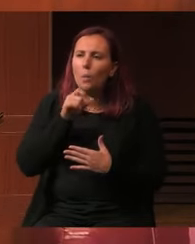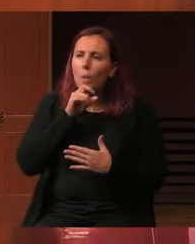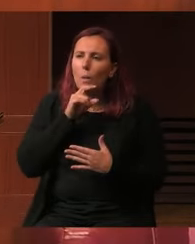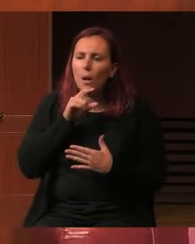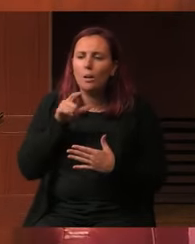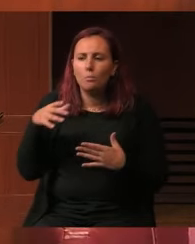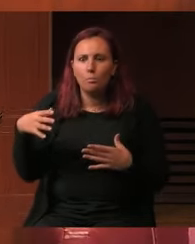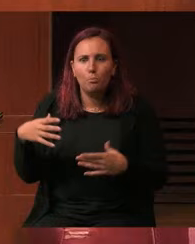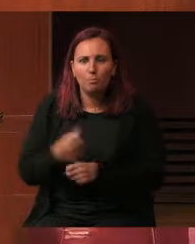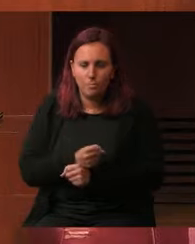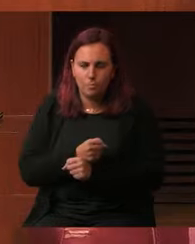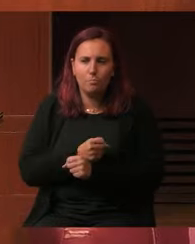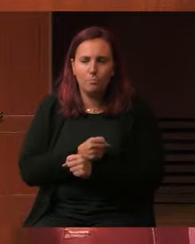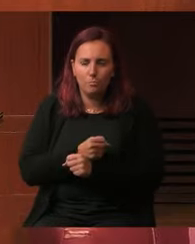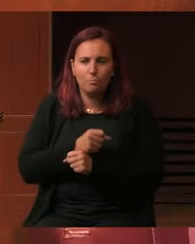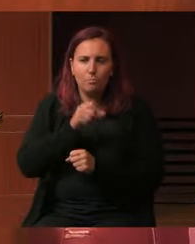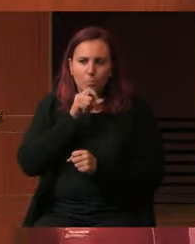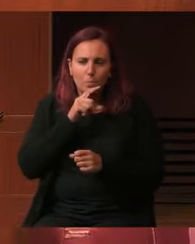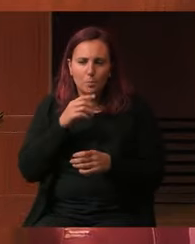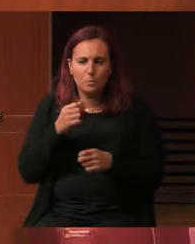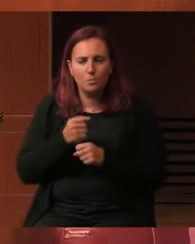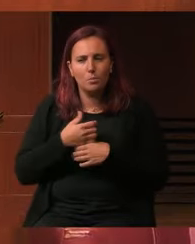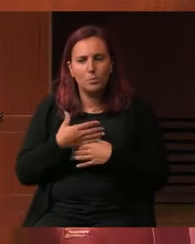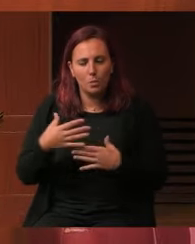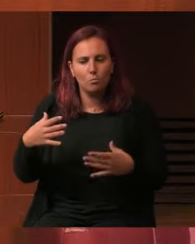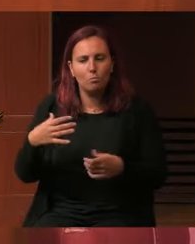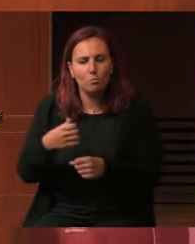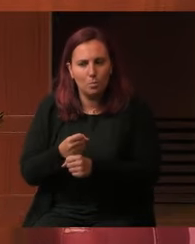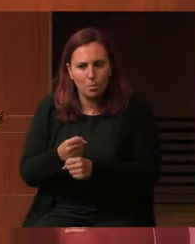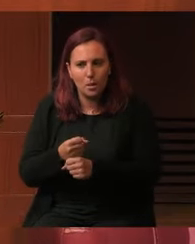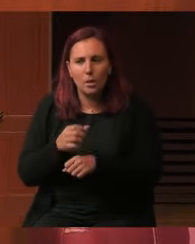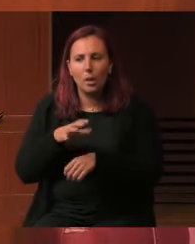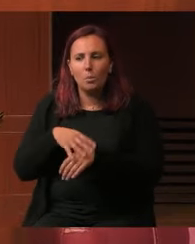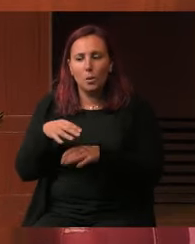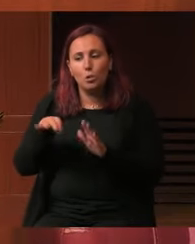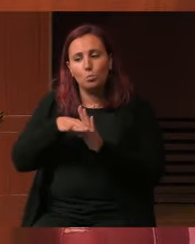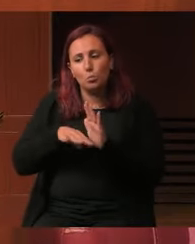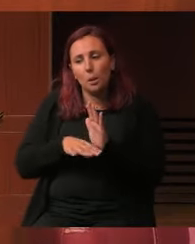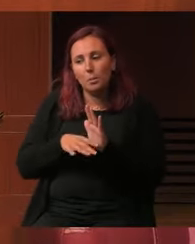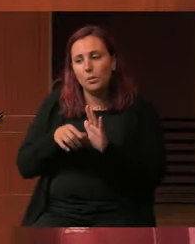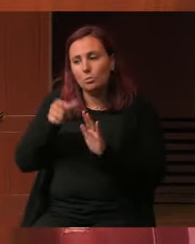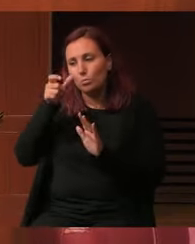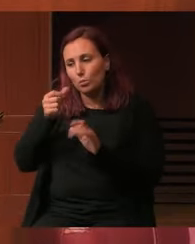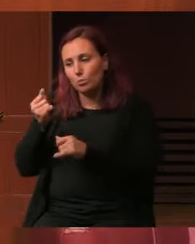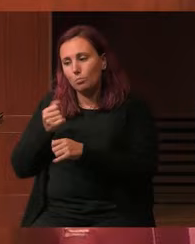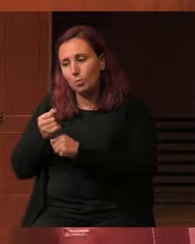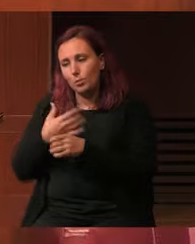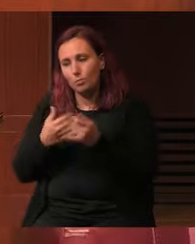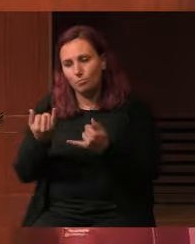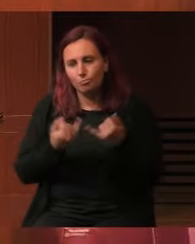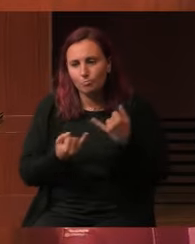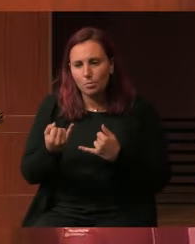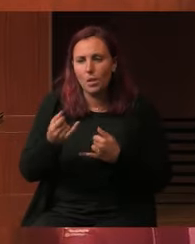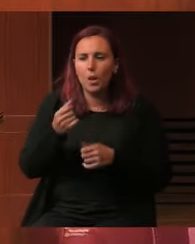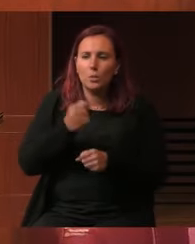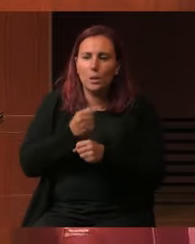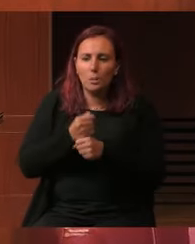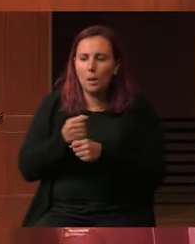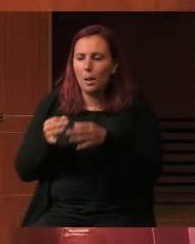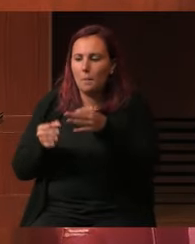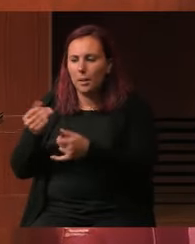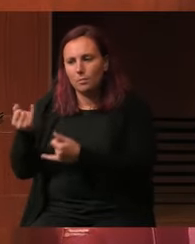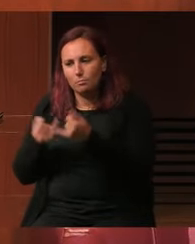primeiras a desaparecer. Okay? Portanto, se os programadores não serão os primeiros a ser substituídos, se muito do trabalho, muitas vezes até trabalho